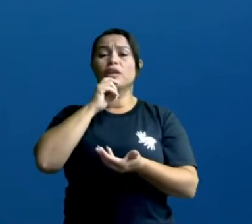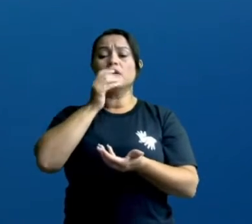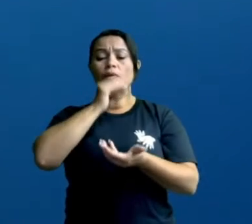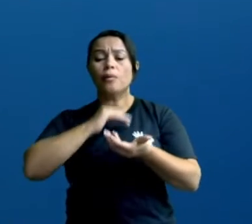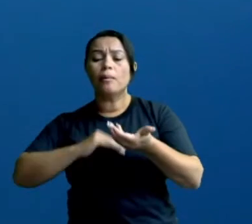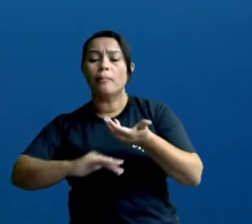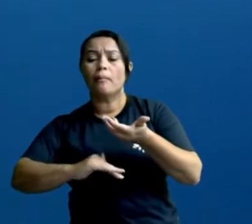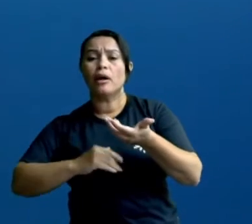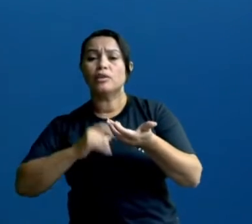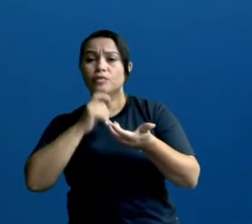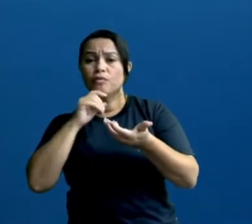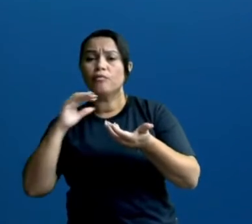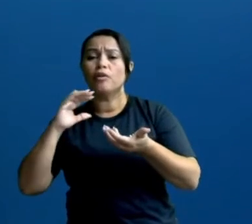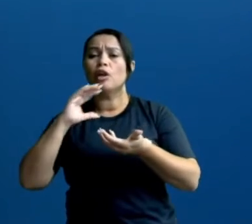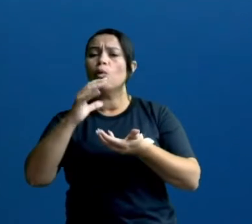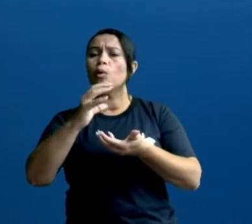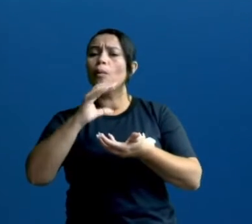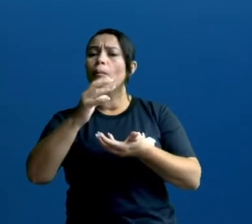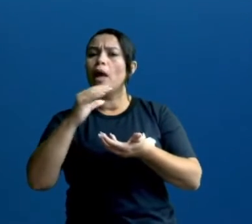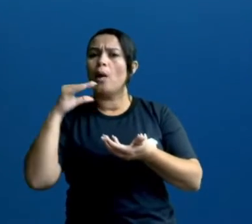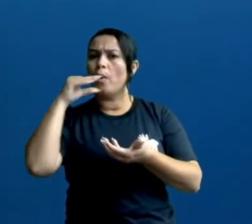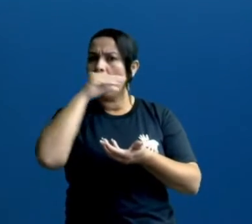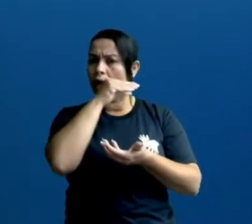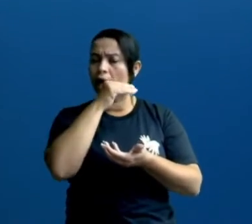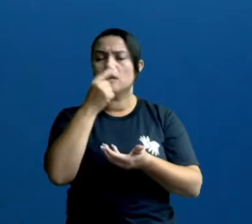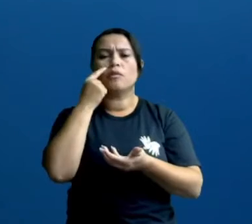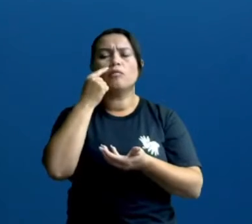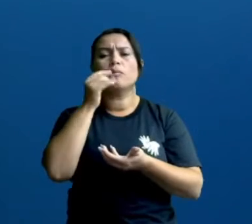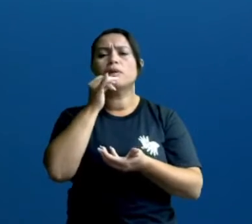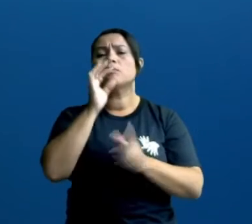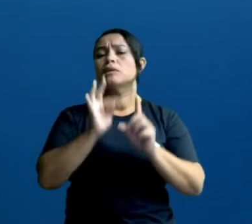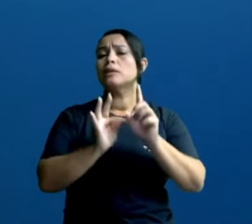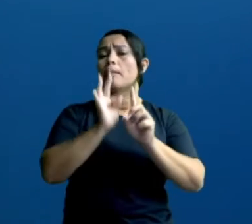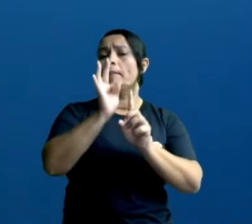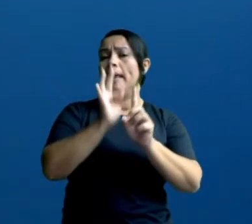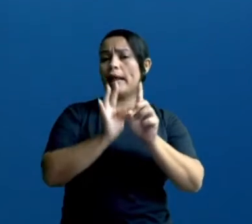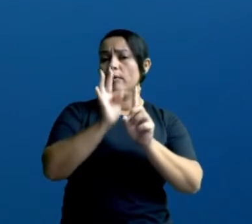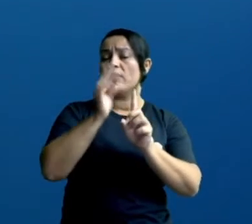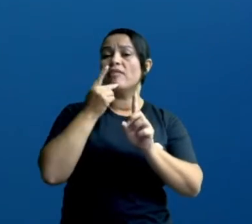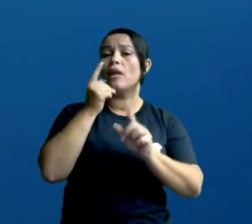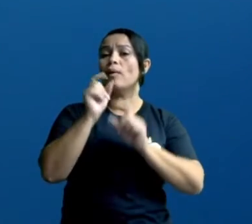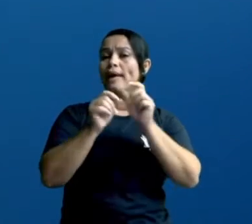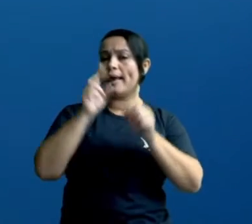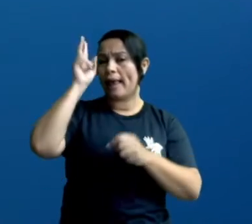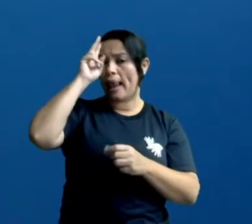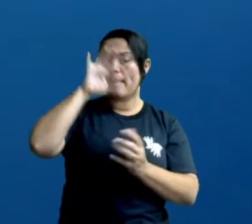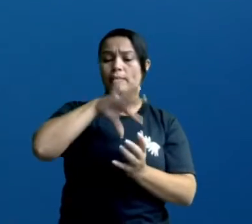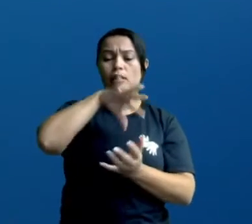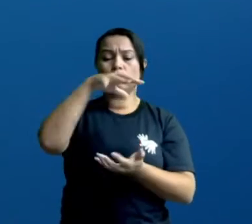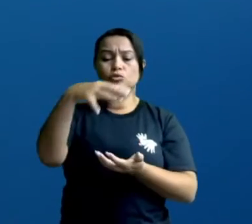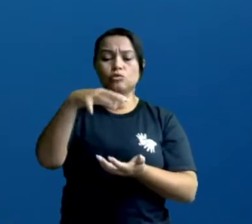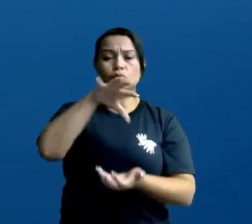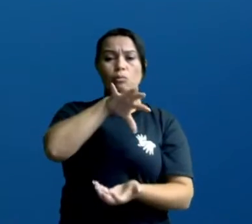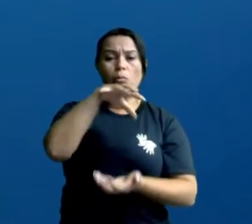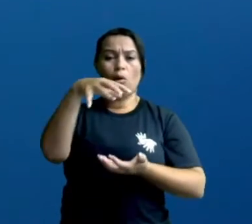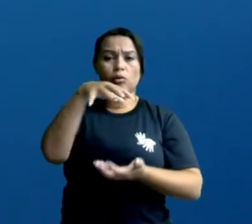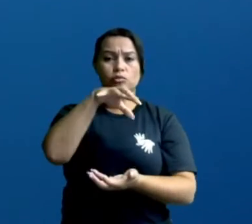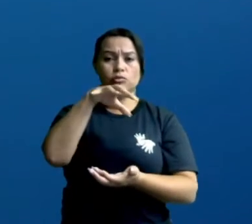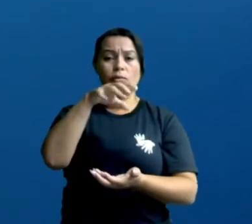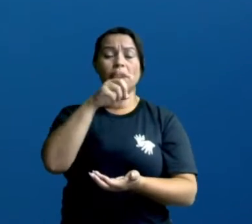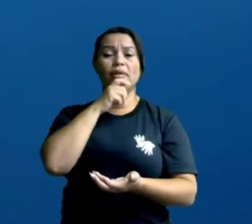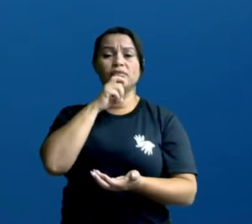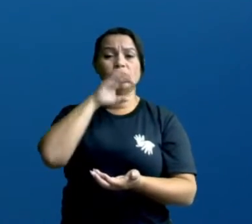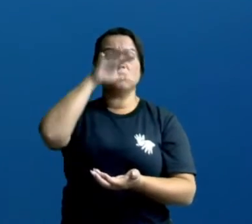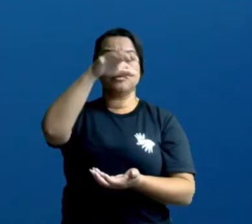sempre com temperaturas mais elevadas então quando a gente falar de temperatura você tem que lembrar que aqui nos polos vai ser mais